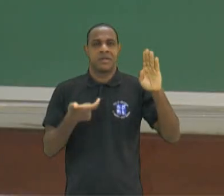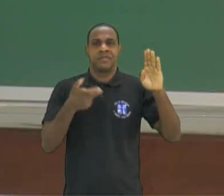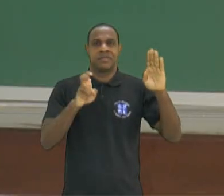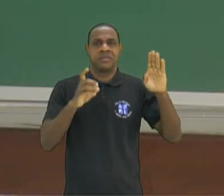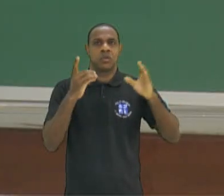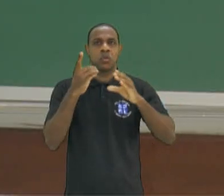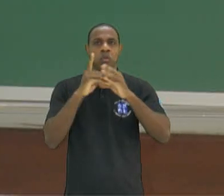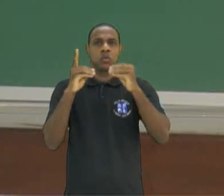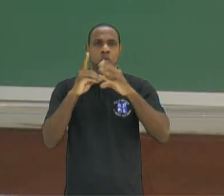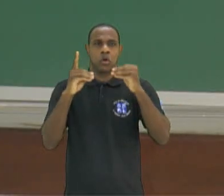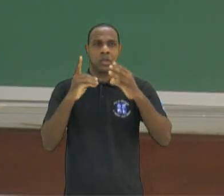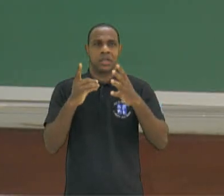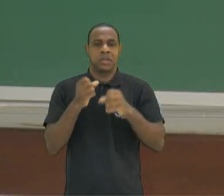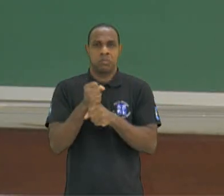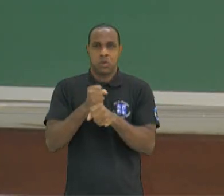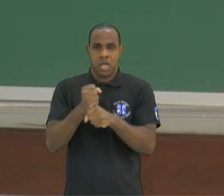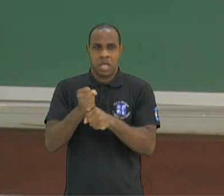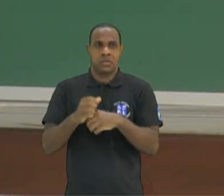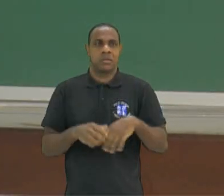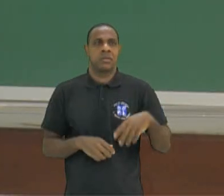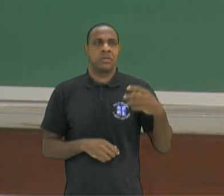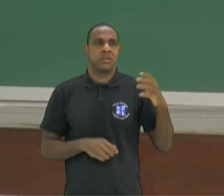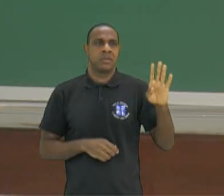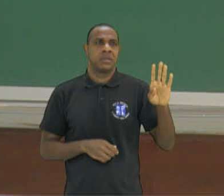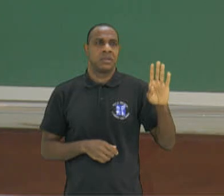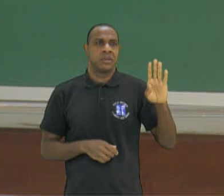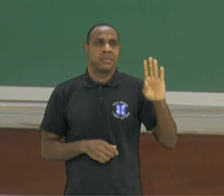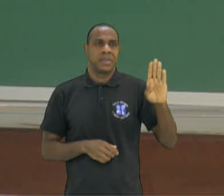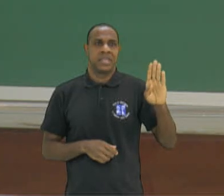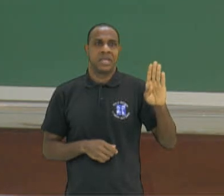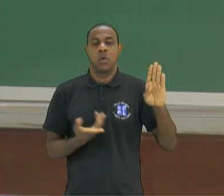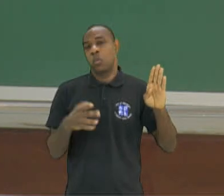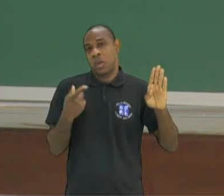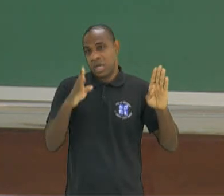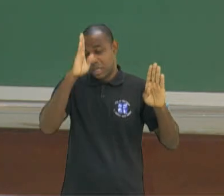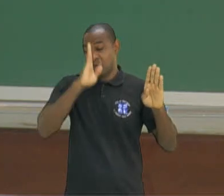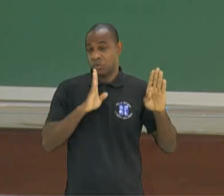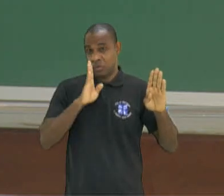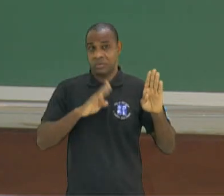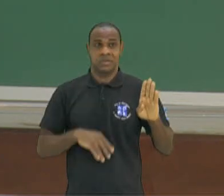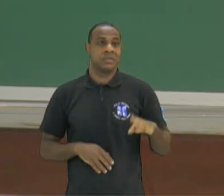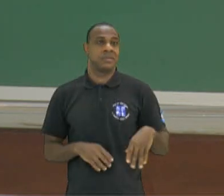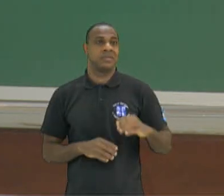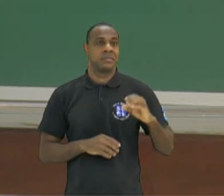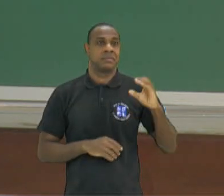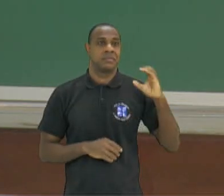por ano, nothing, it's free, nada, é gratuito. Or you have to buy a